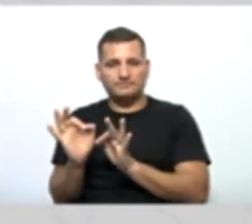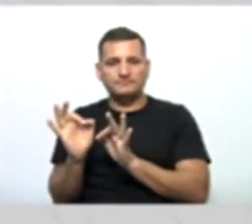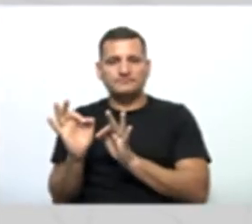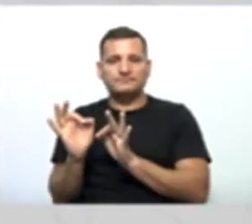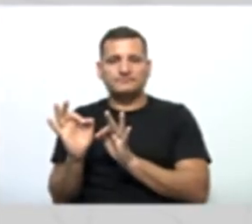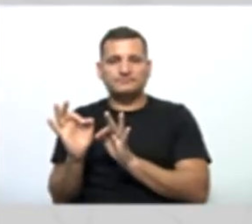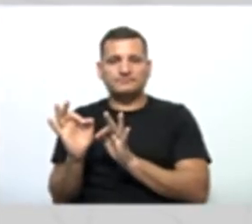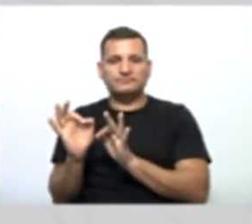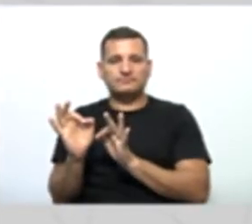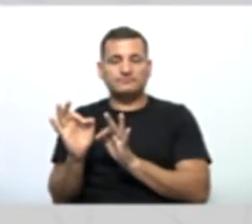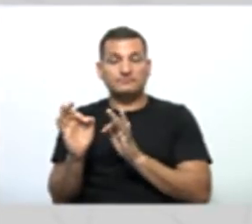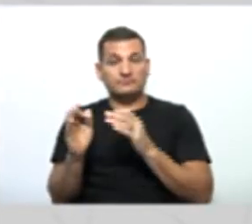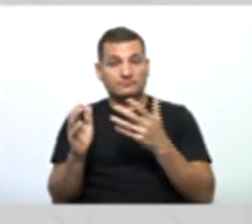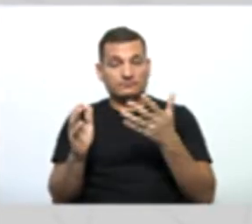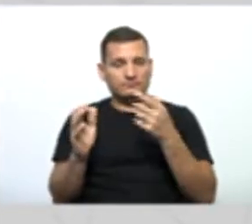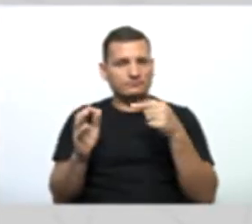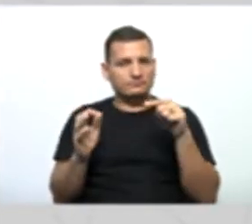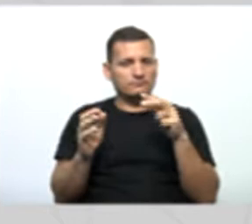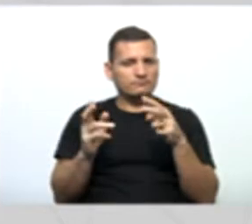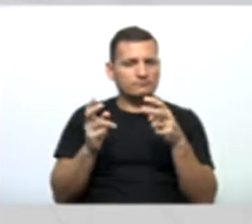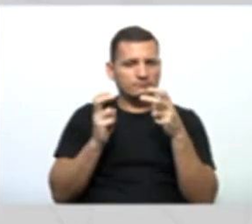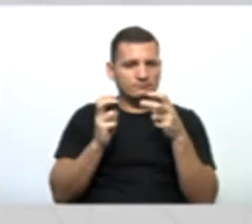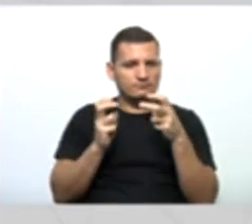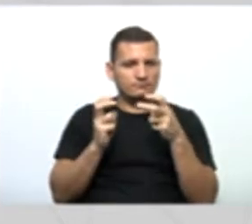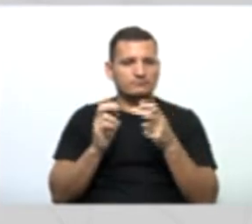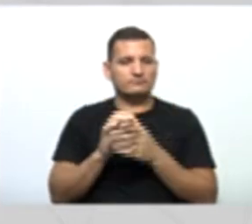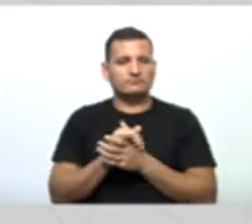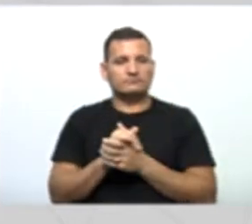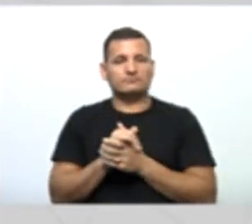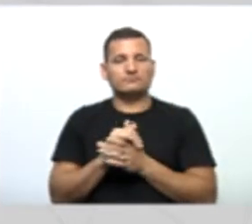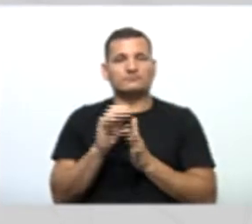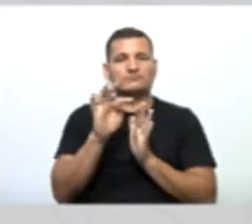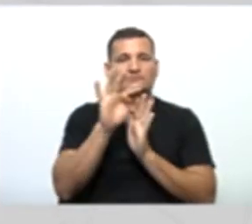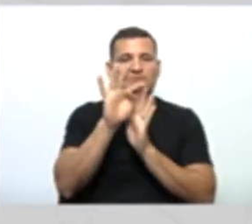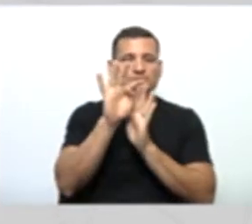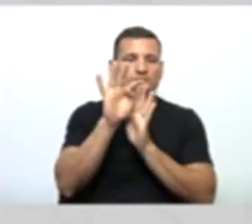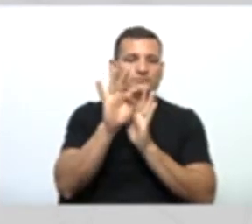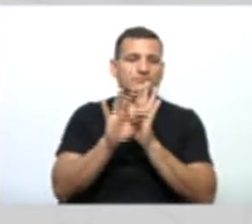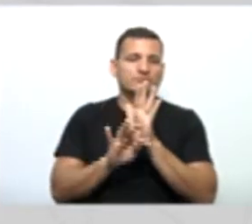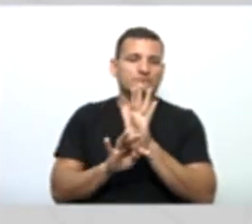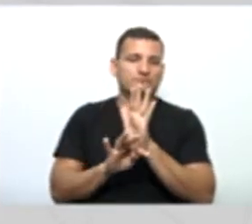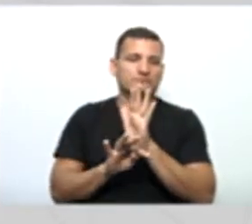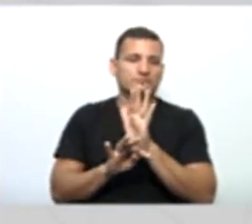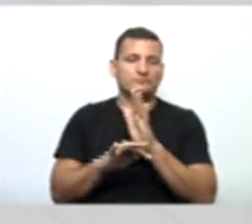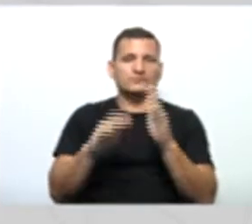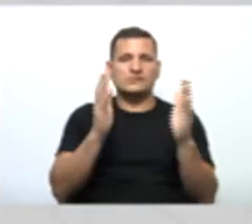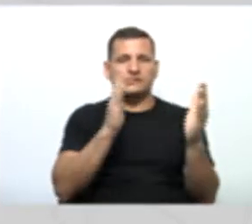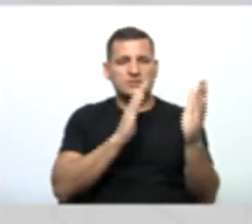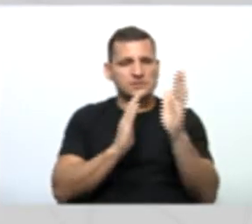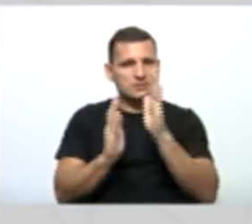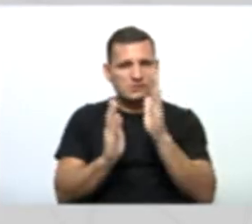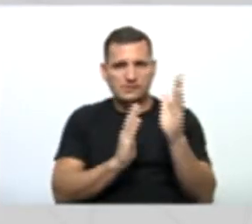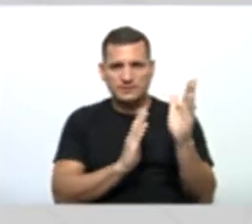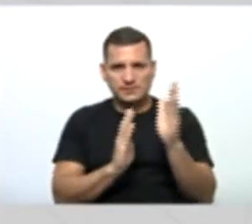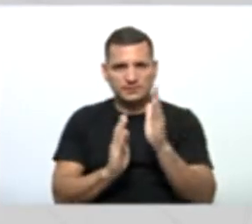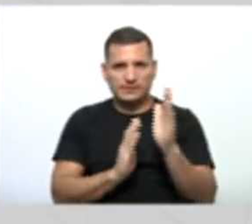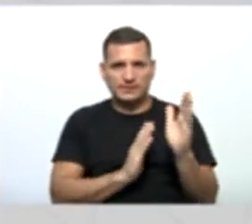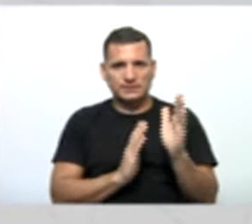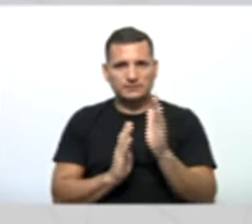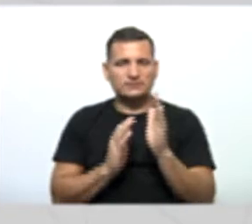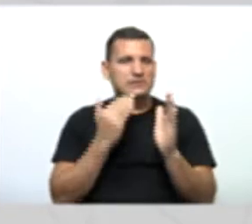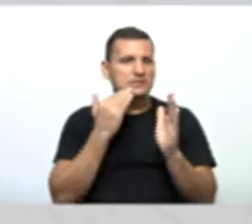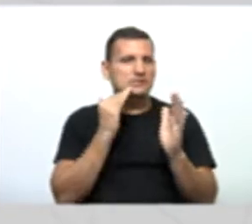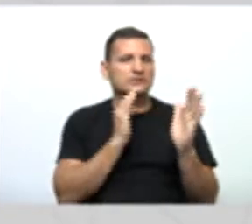Mas o que eu quero que vocês observem é o que, ó? Um texto mal distribuído, né? Ele vai